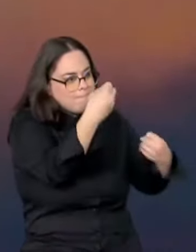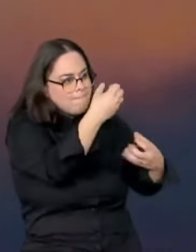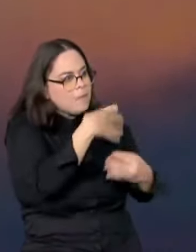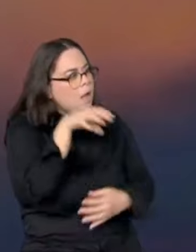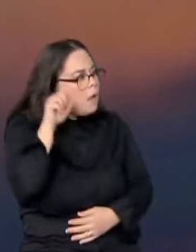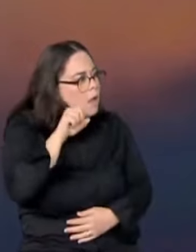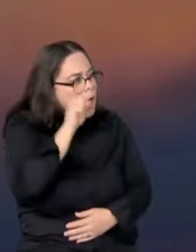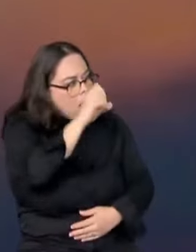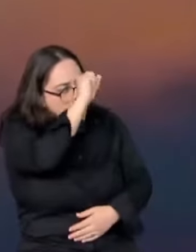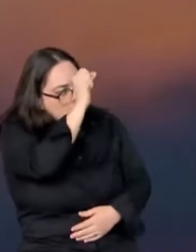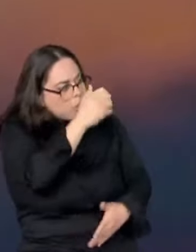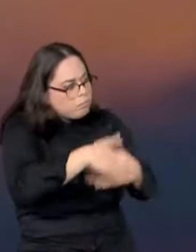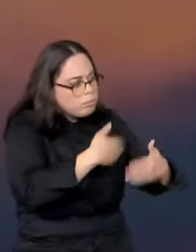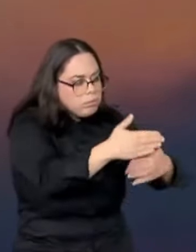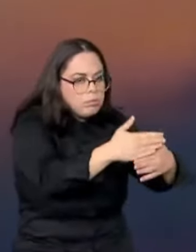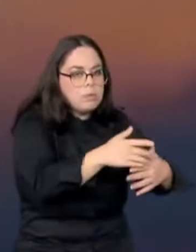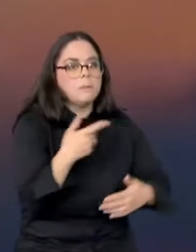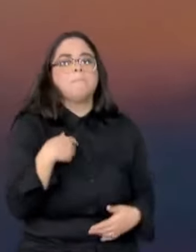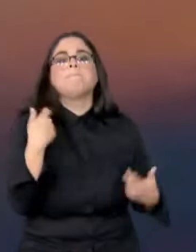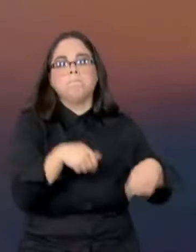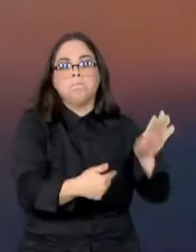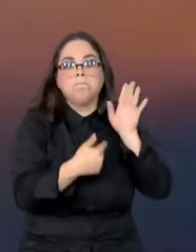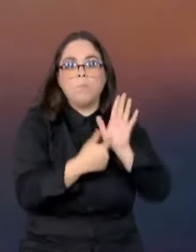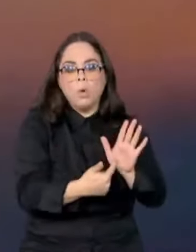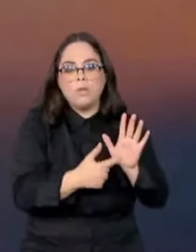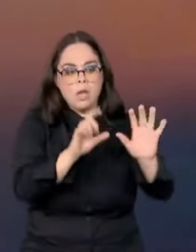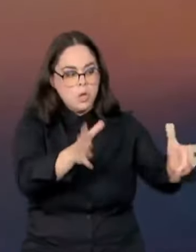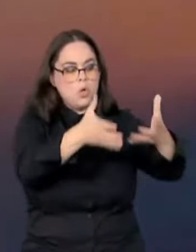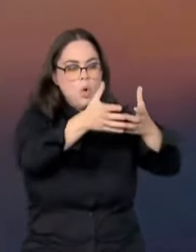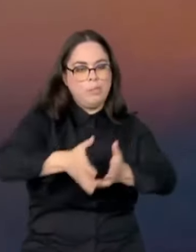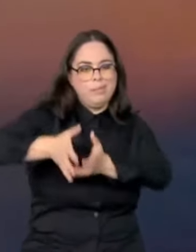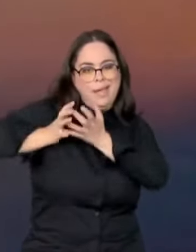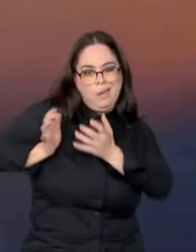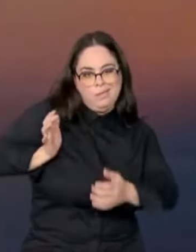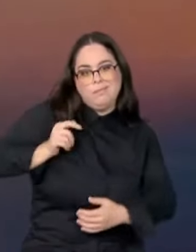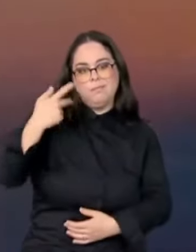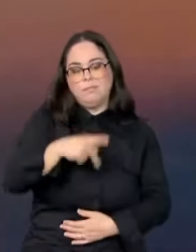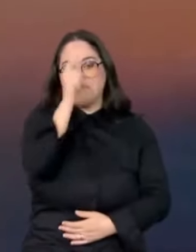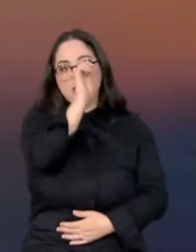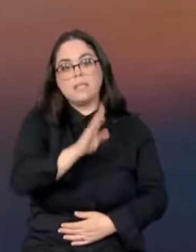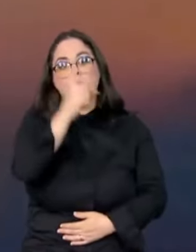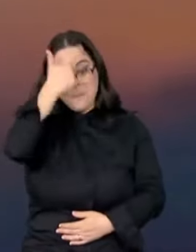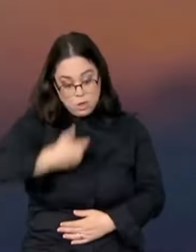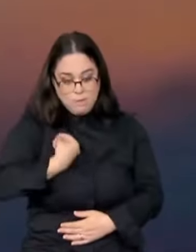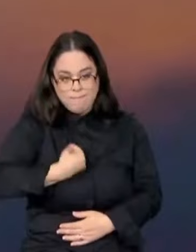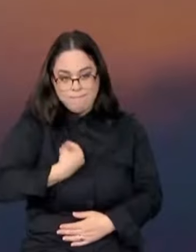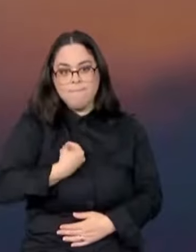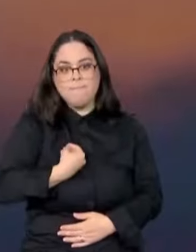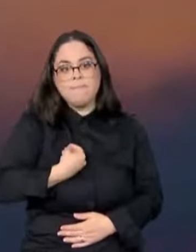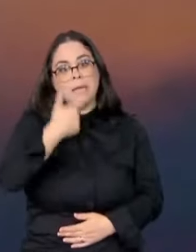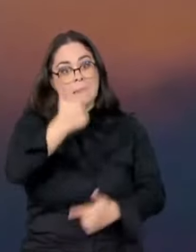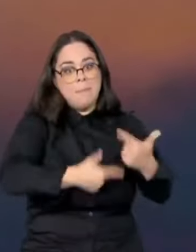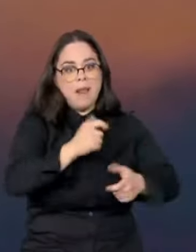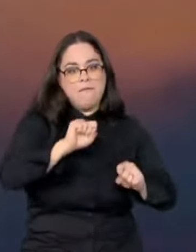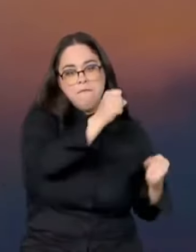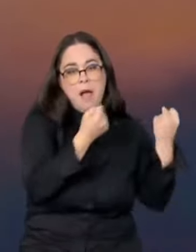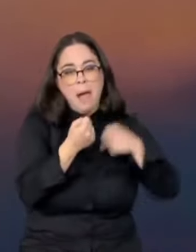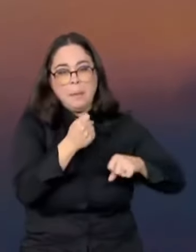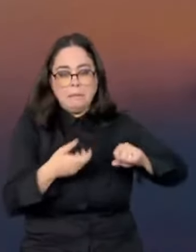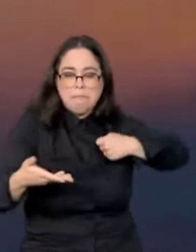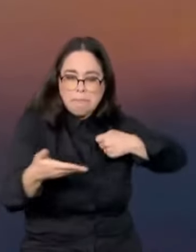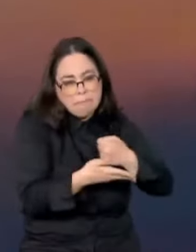para a gente. E eu precisava mostrar à elite brasileira que o metalúrgico, peão de fábrica, que